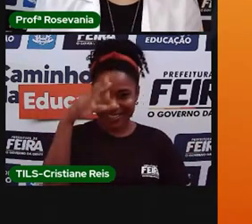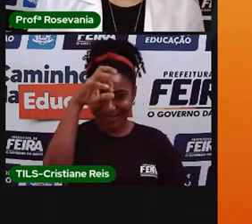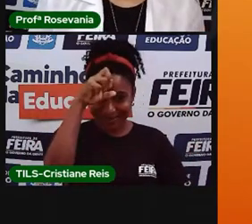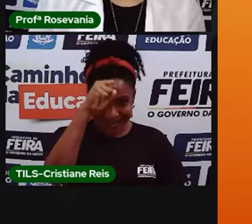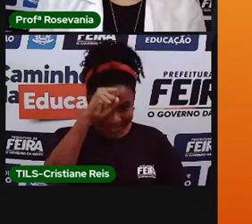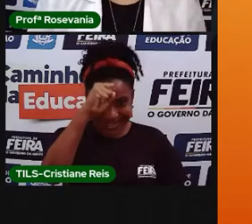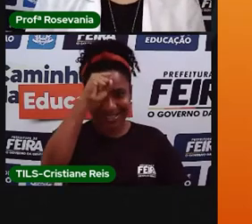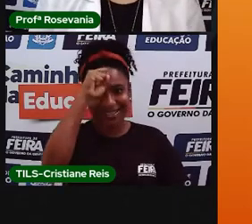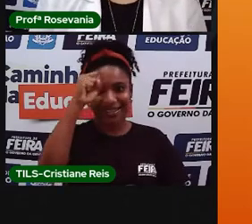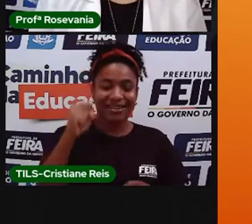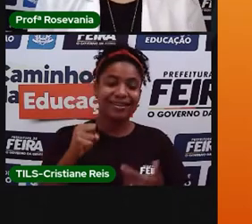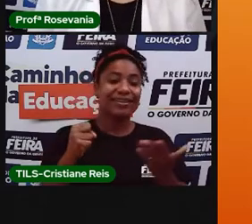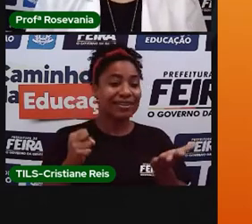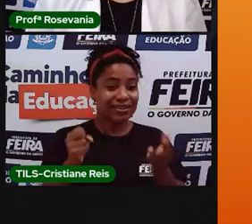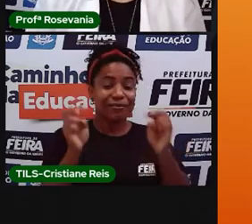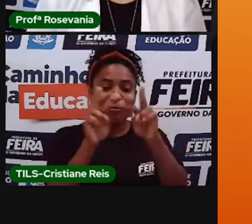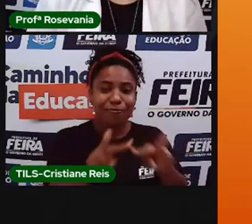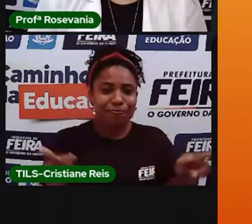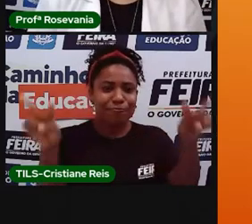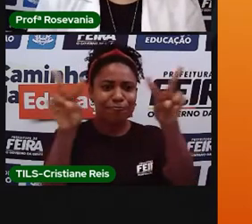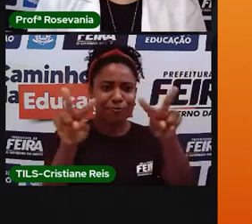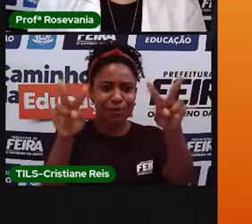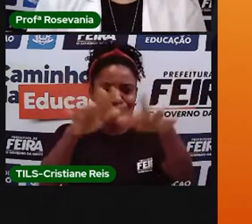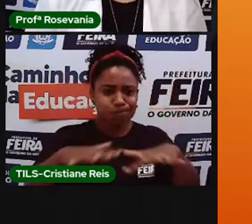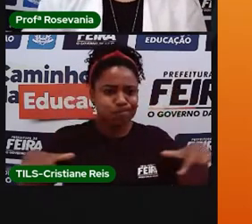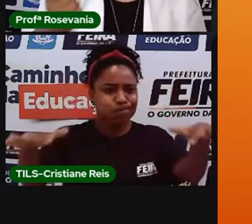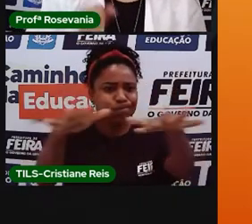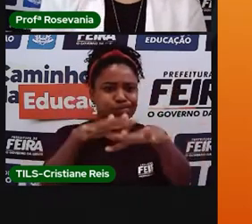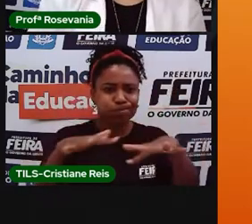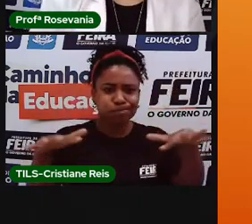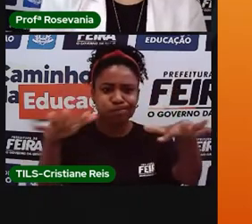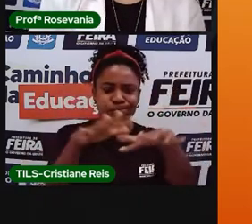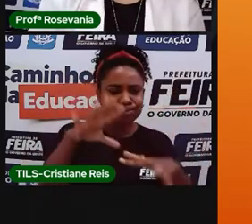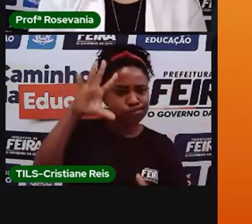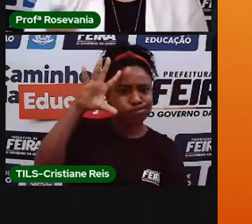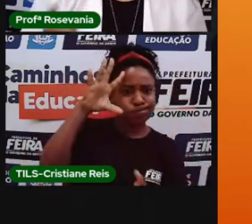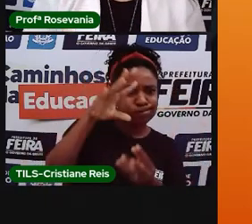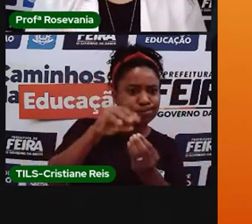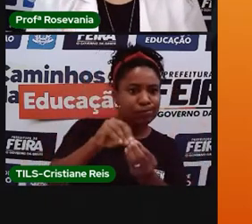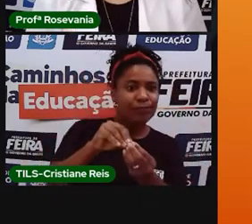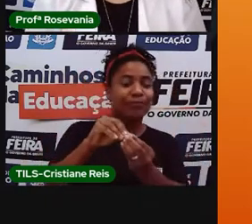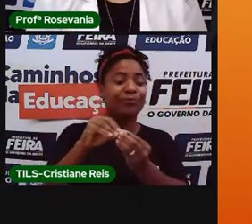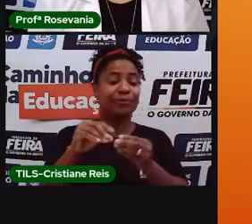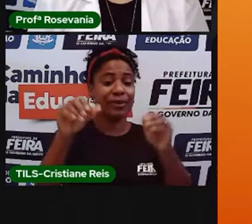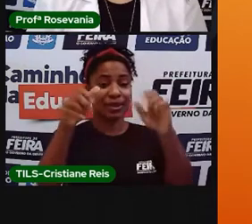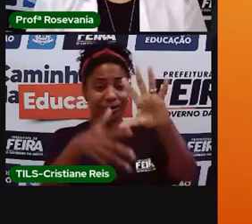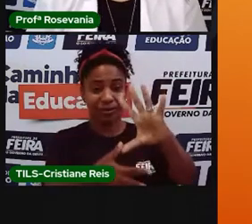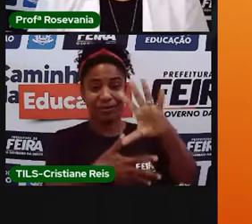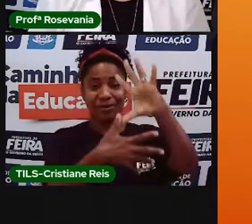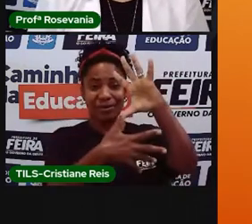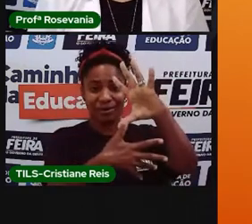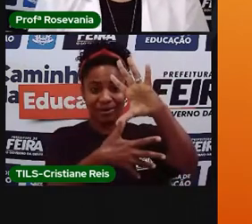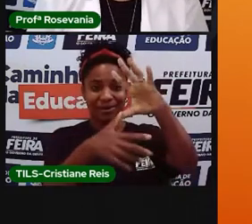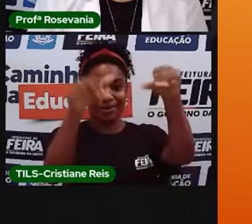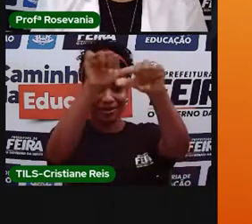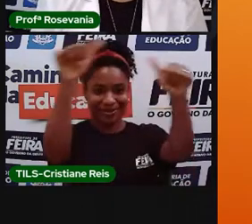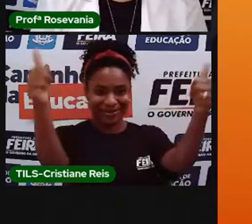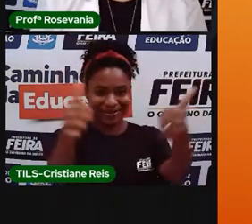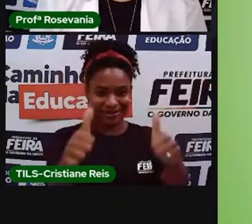as leituras das paisagens através dos mapas. E como vocês sabem, vocês estão aprendendo de